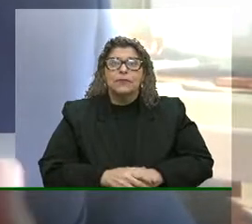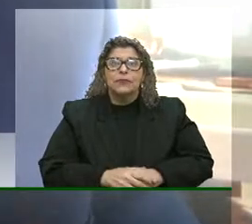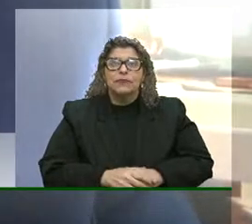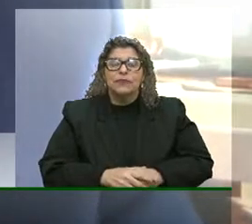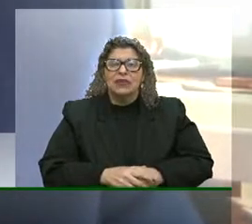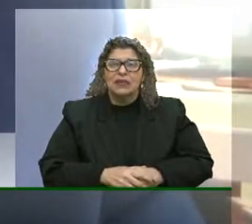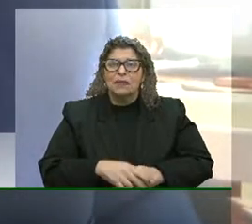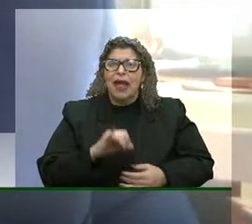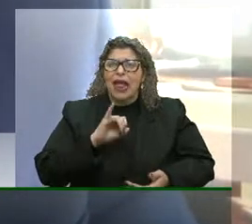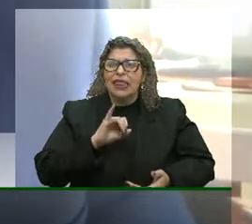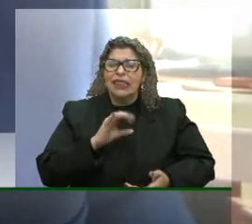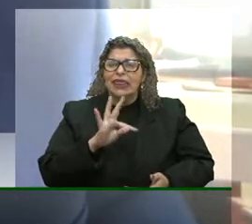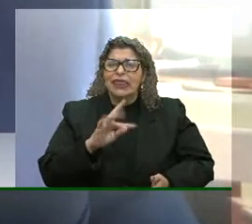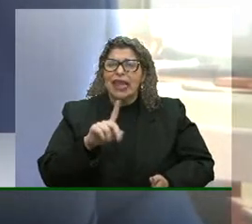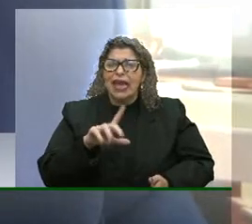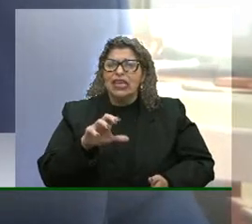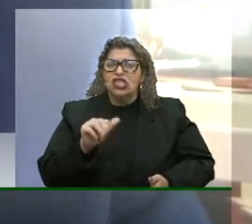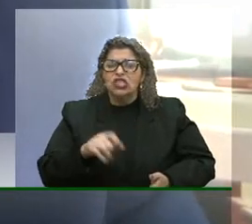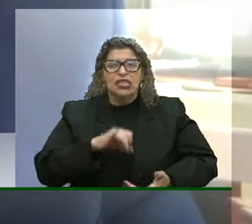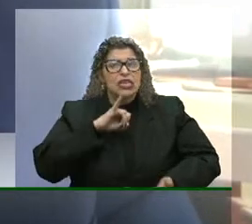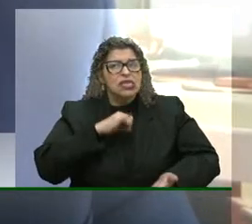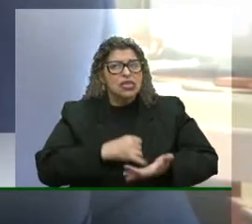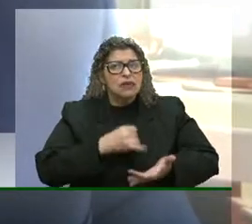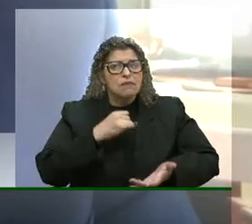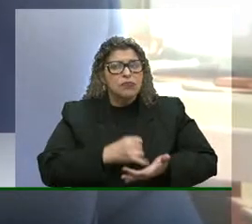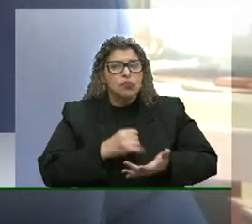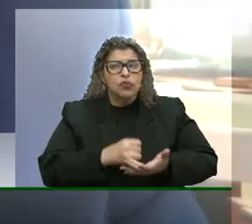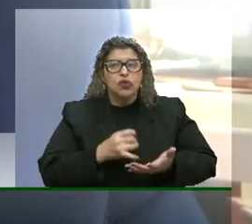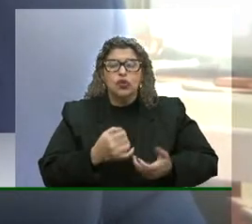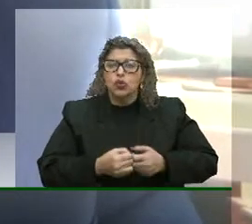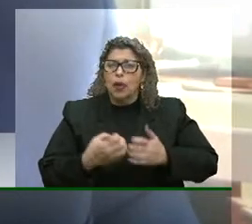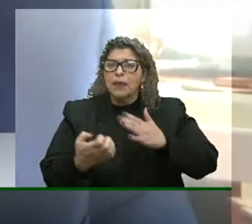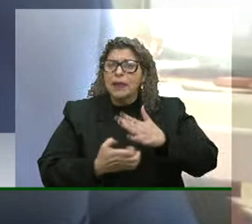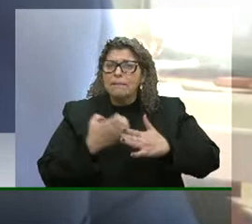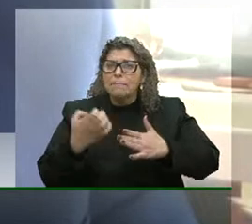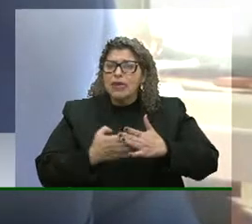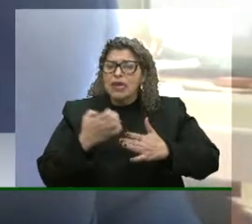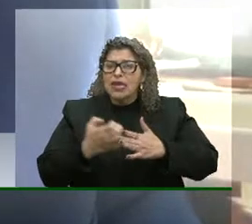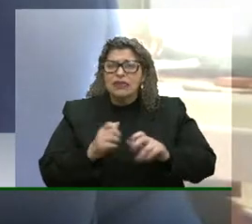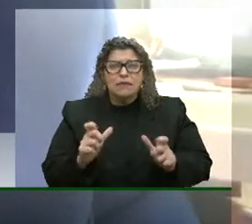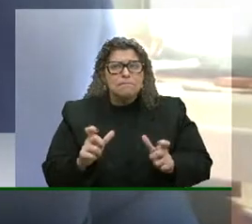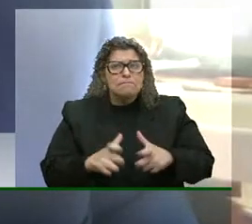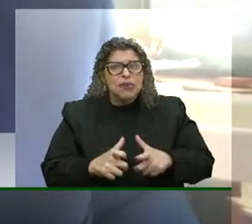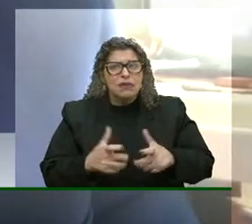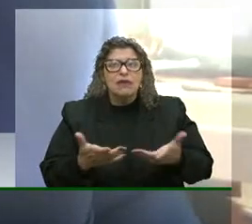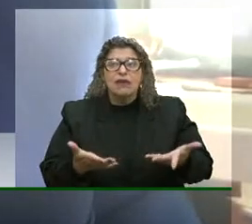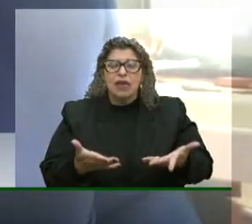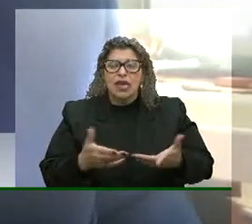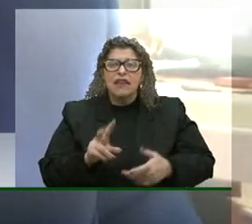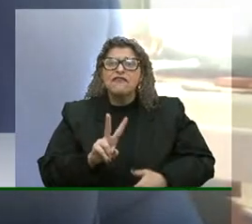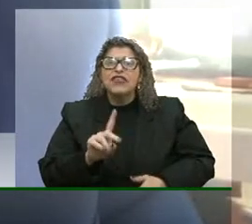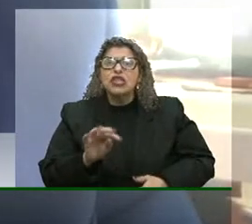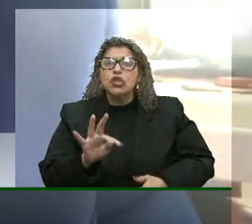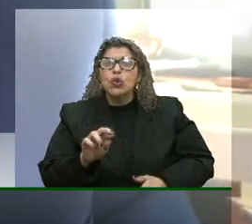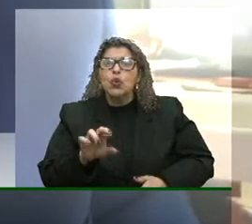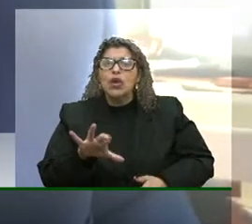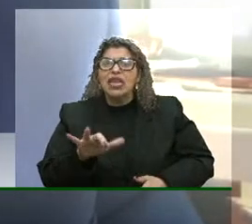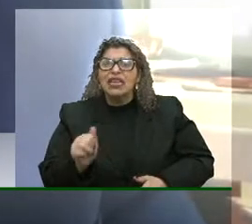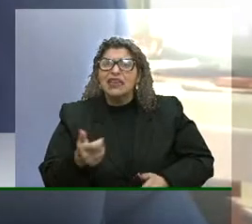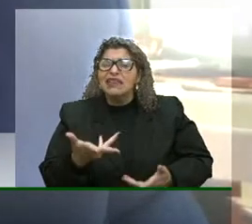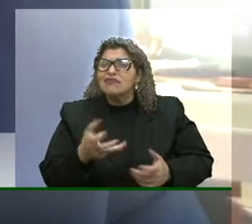esse tipo de taxação, não é, de tributação sobre os pequenos empreendedores por um ato, muitas vezes, vistorias muitas vezes